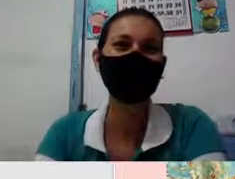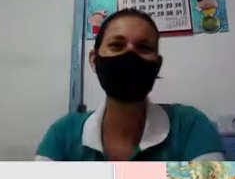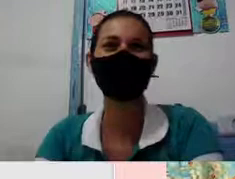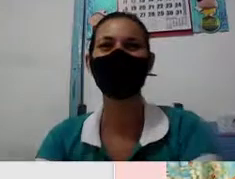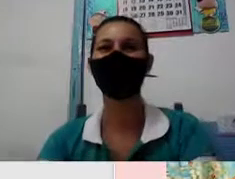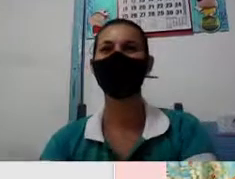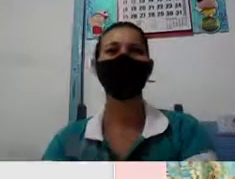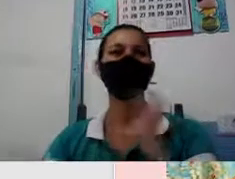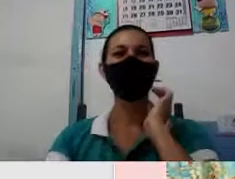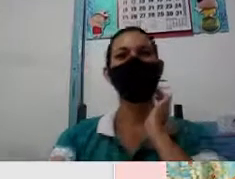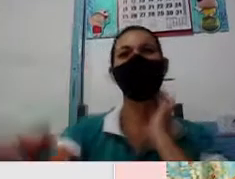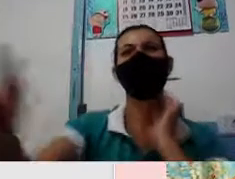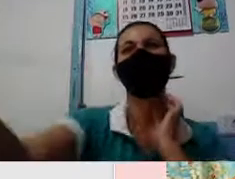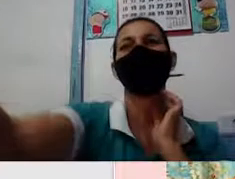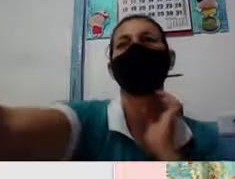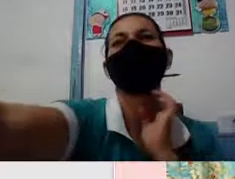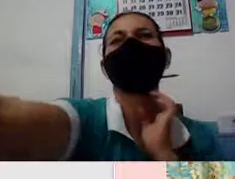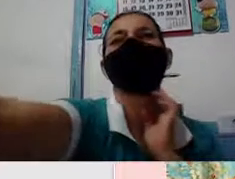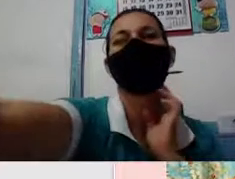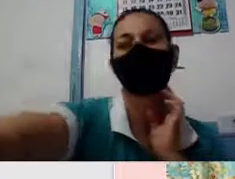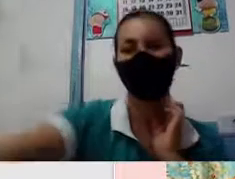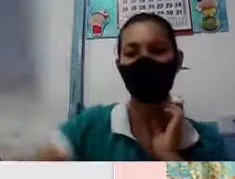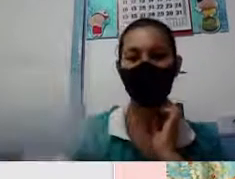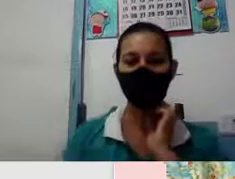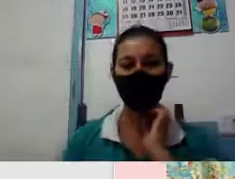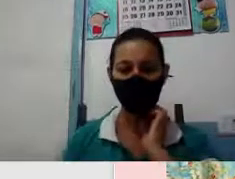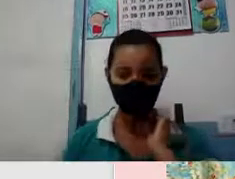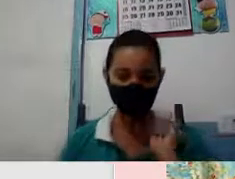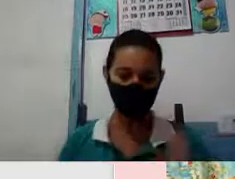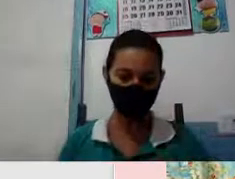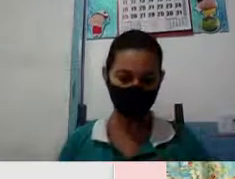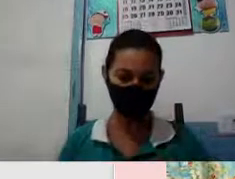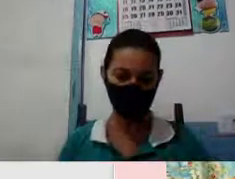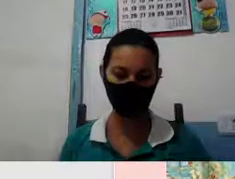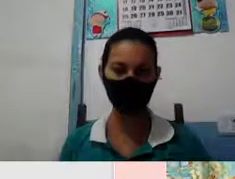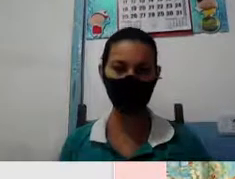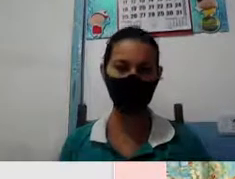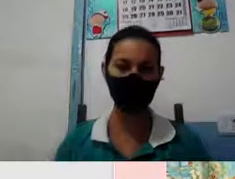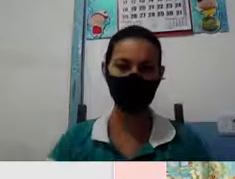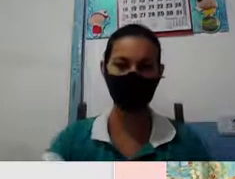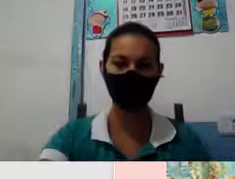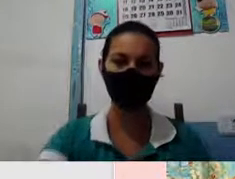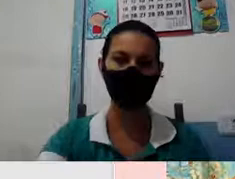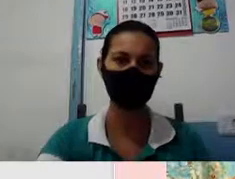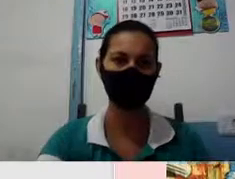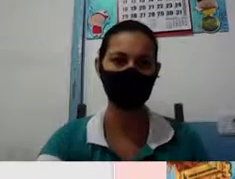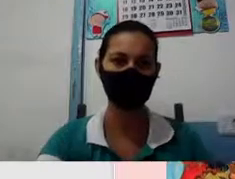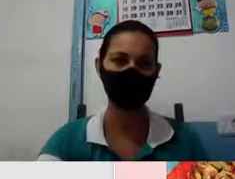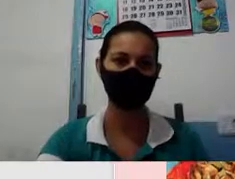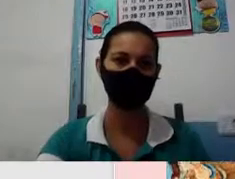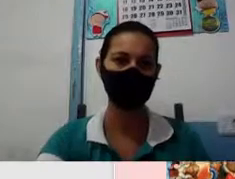Vai lá, Thiago, pega. Ah, é, pega outra lá então. Daí eu, por aqui, olha, já começa bem diferente da minha aqui.